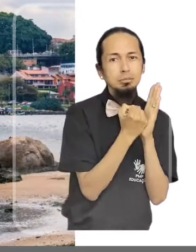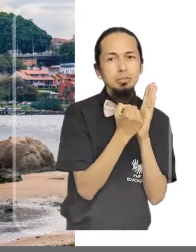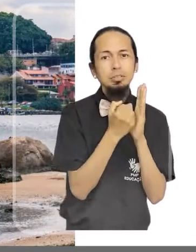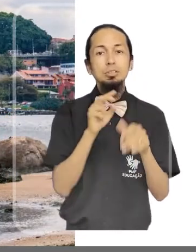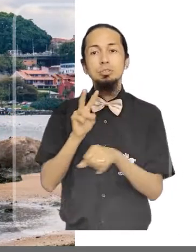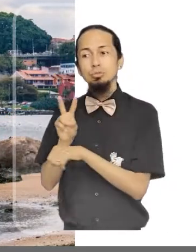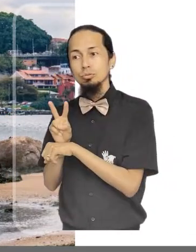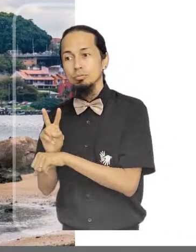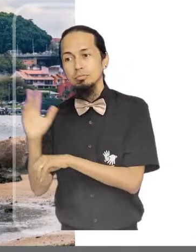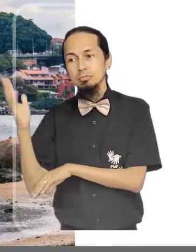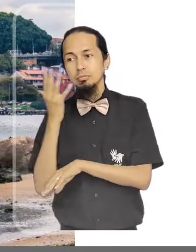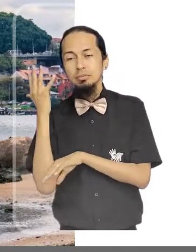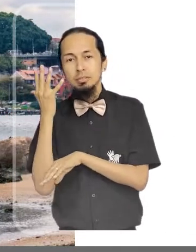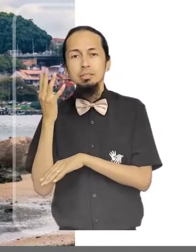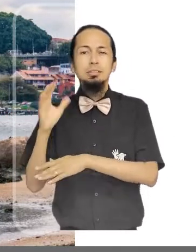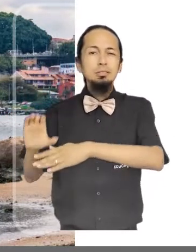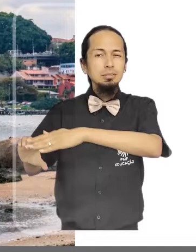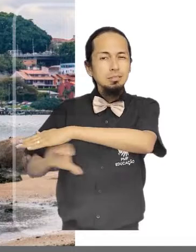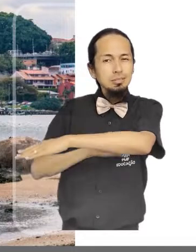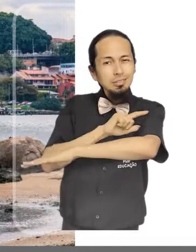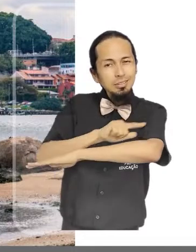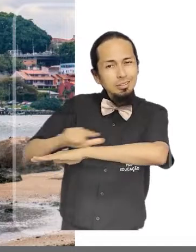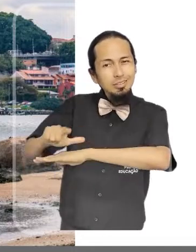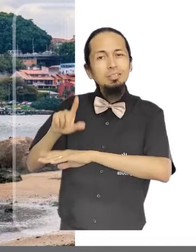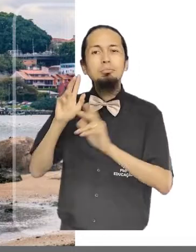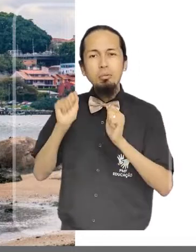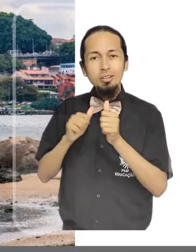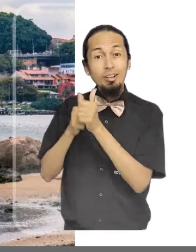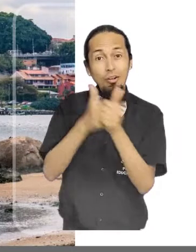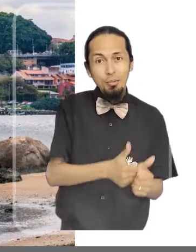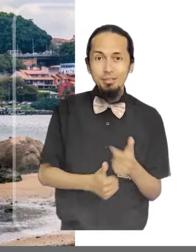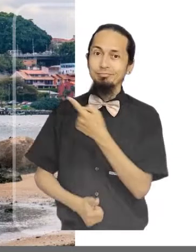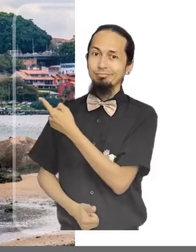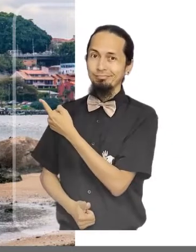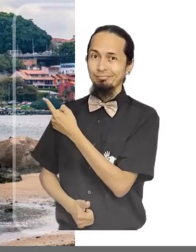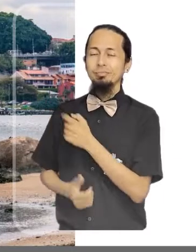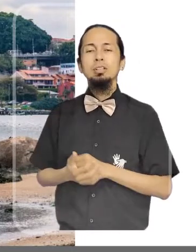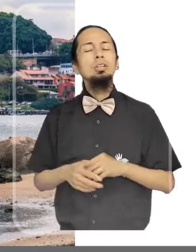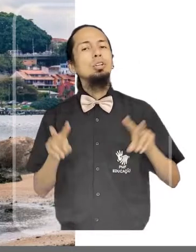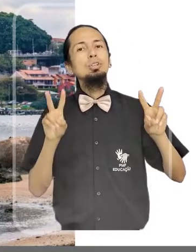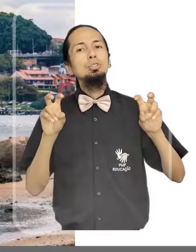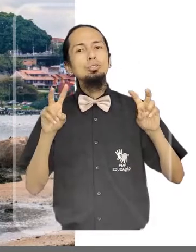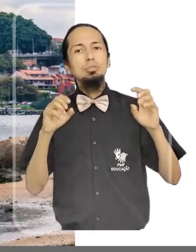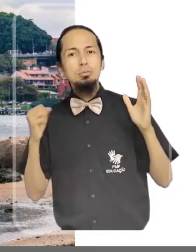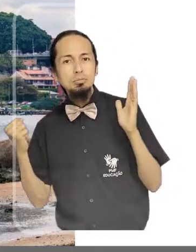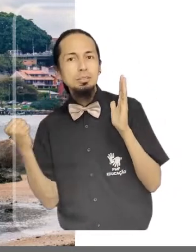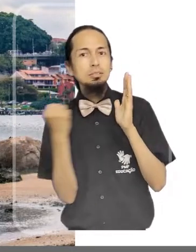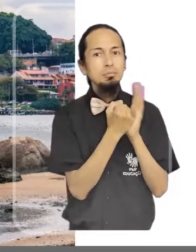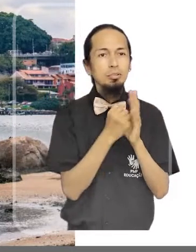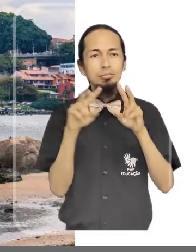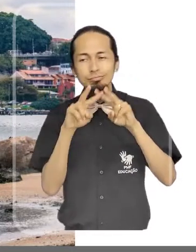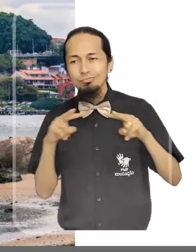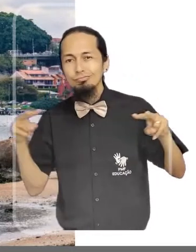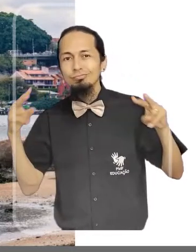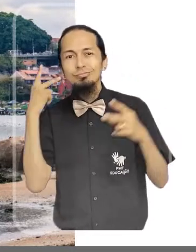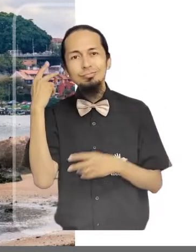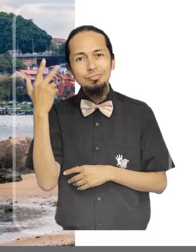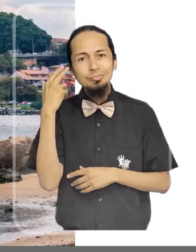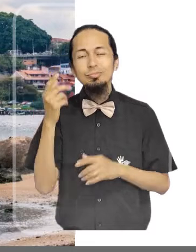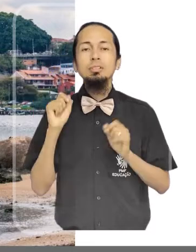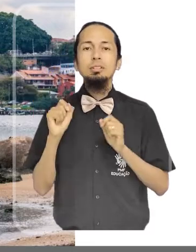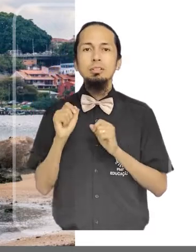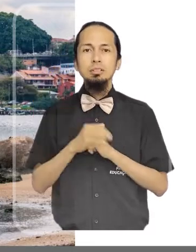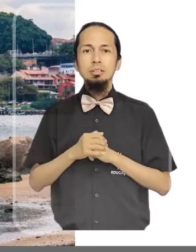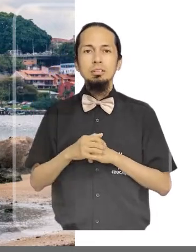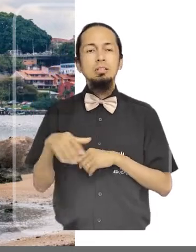proteção ambiental e saneamento, que você pode acompanhar aí na tela. Em relação ao patrimônio e paisagem natural, o